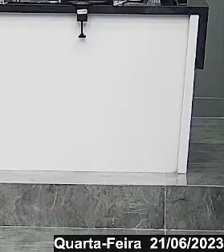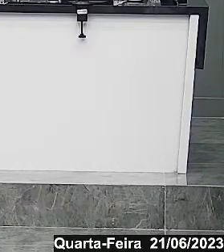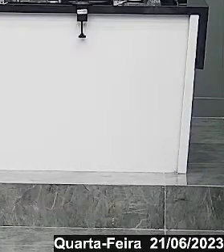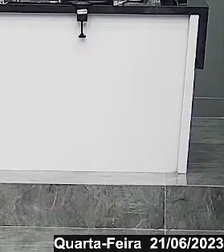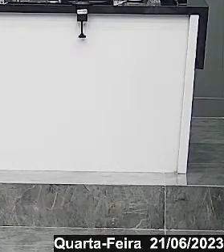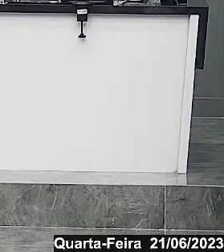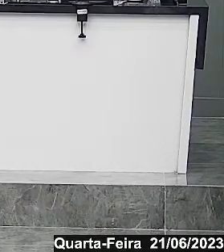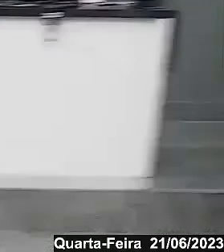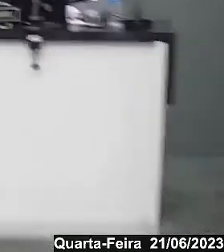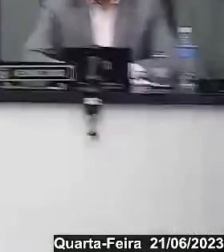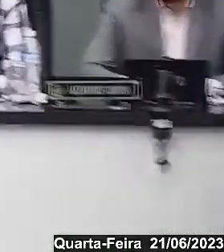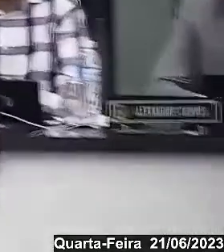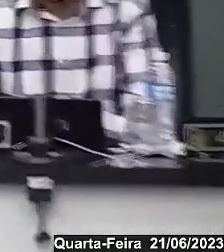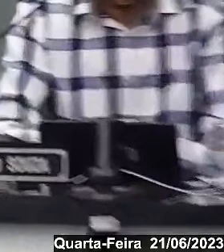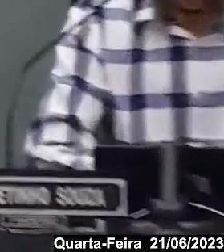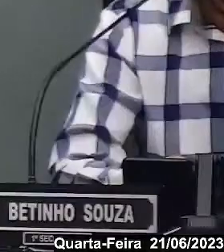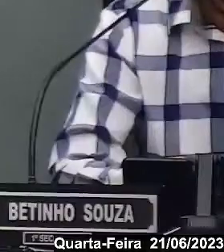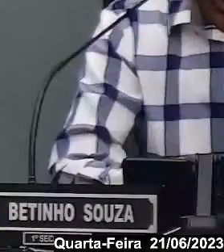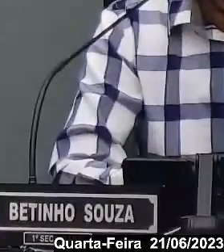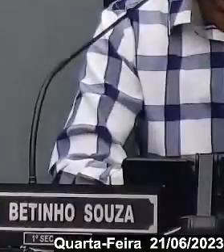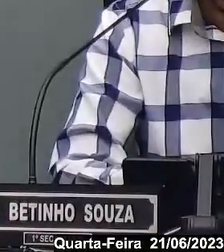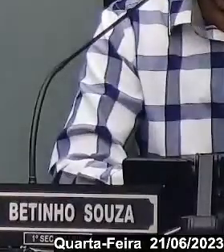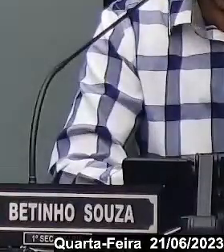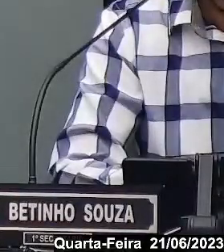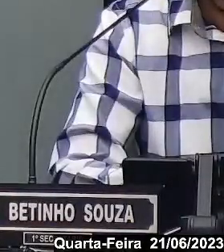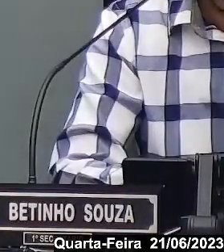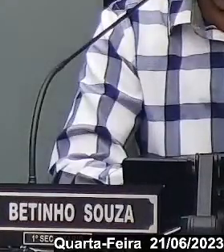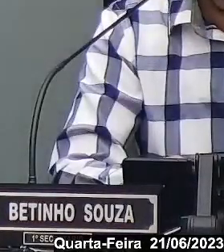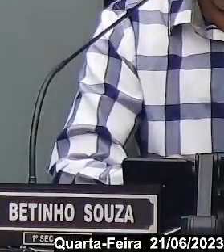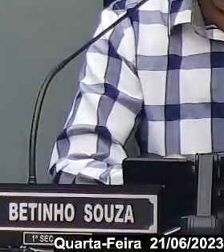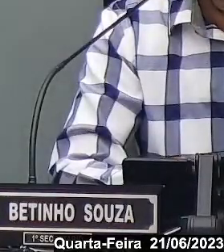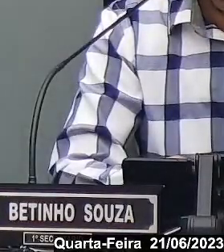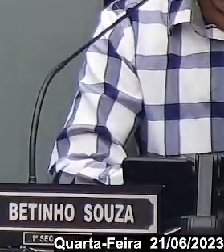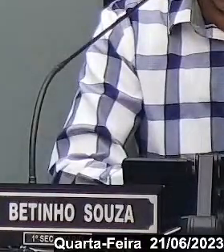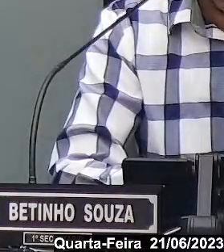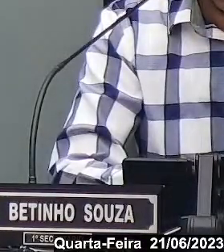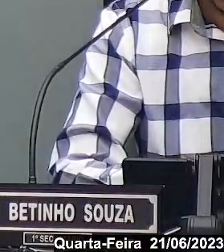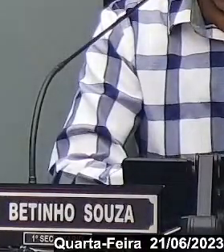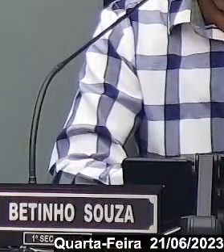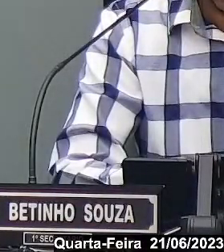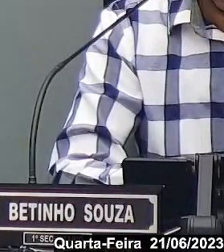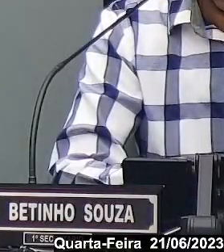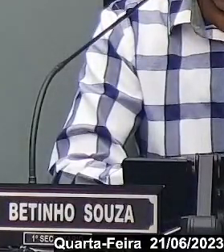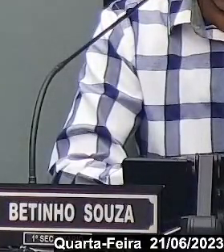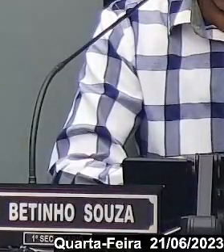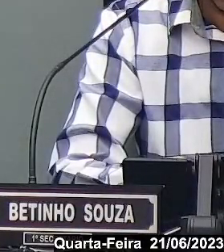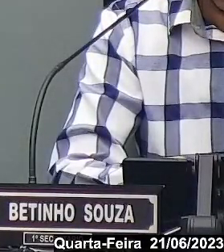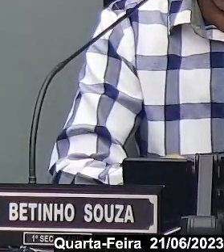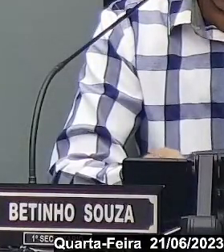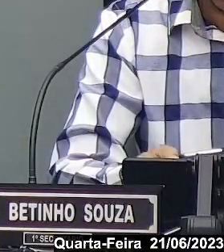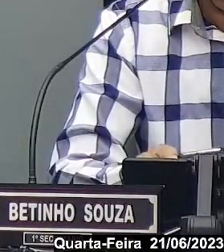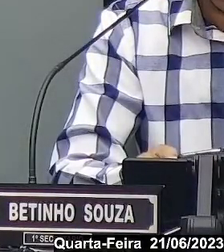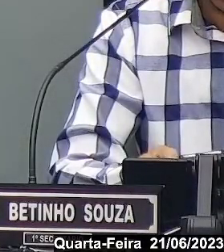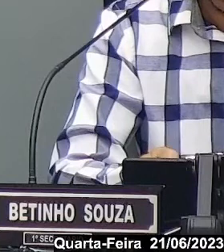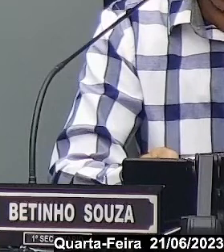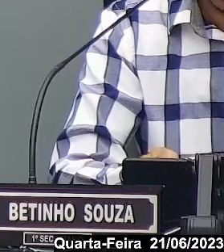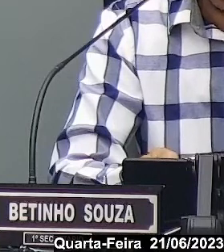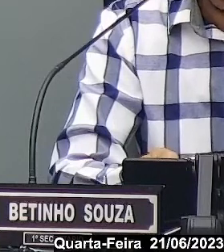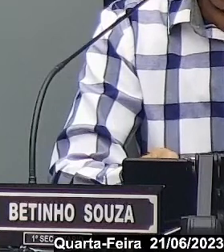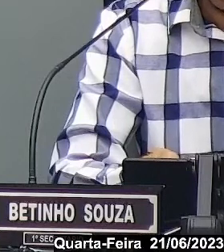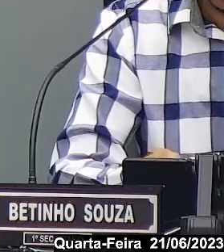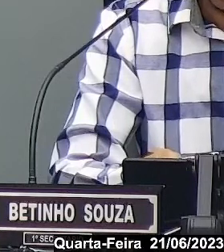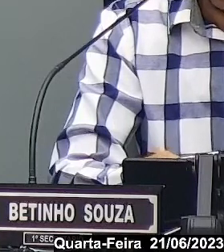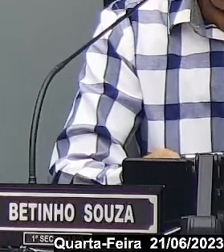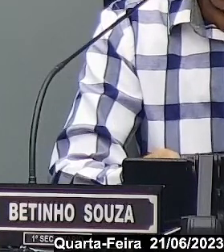respeito ali da feira. Então vocês podem ficar tranquilo que tem a palavra desta casa e